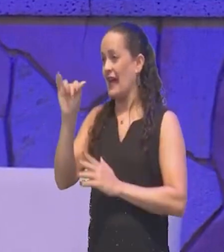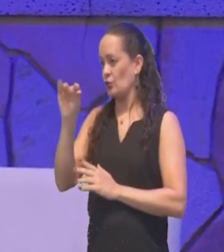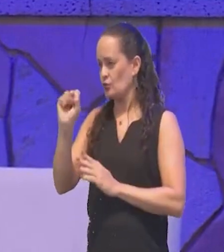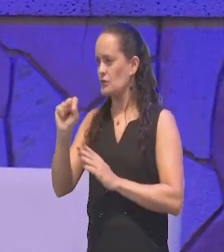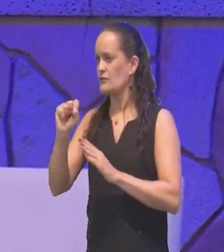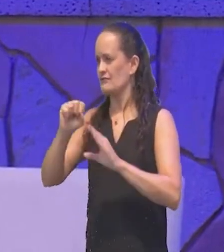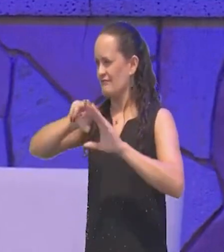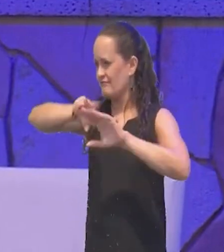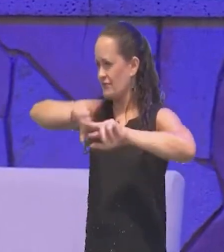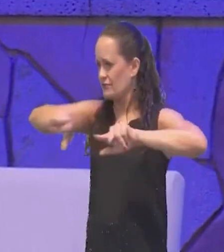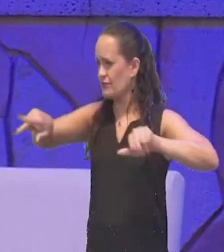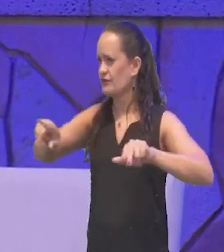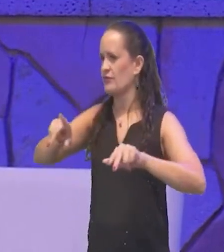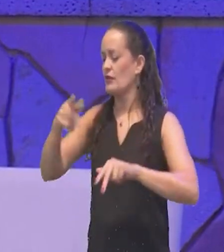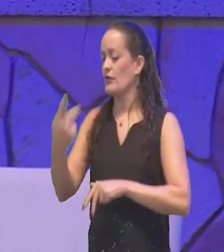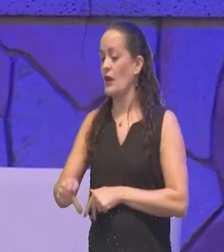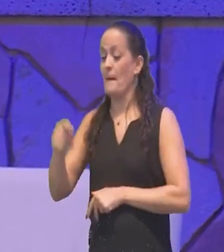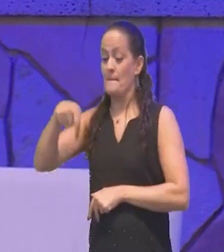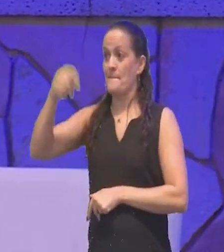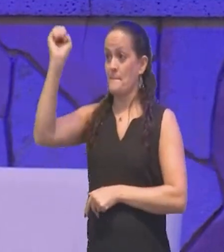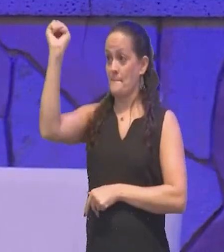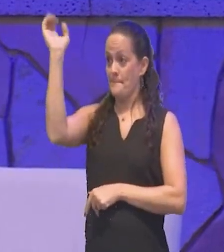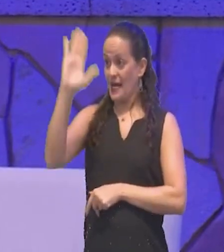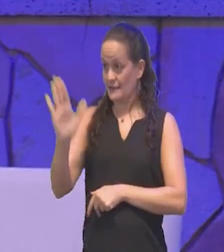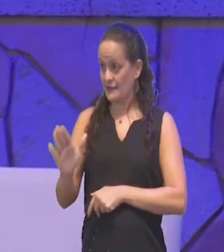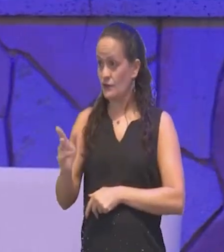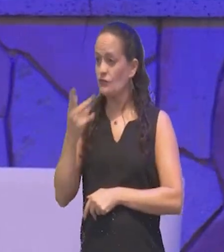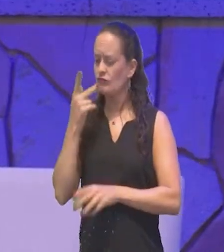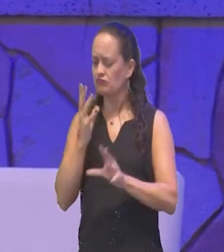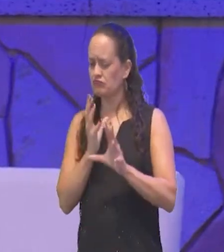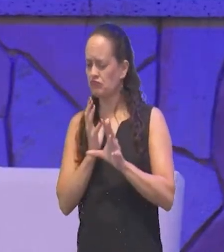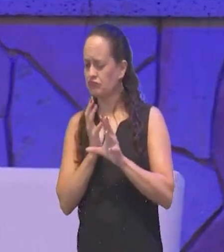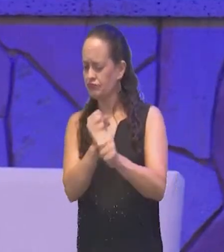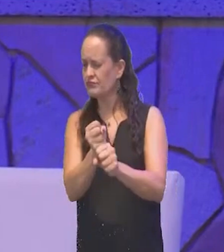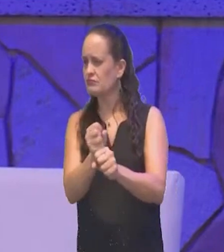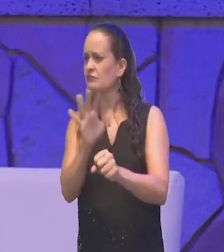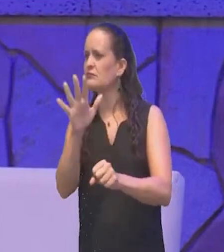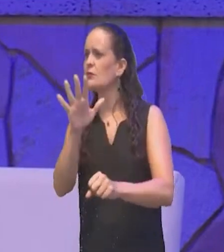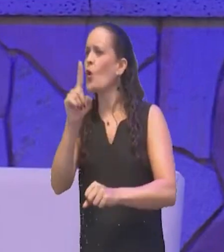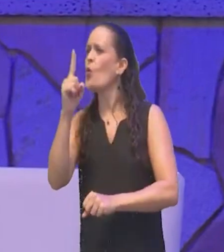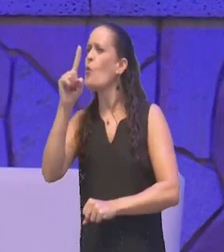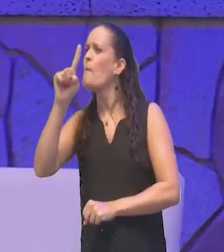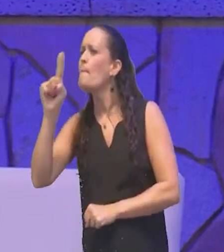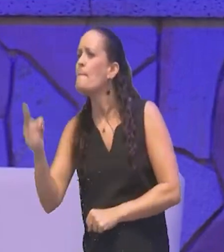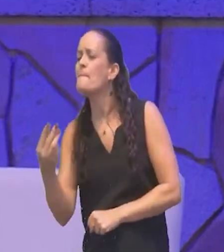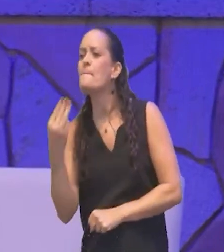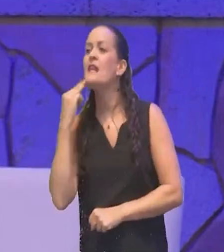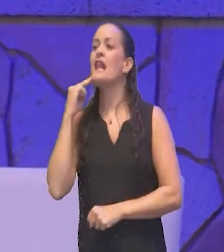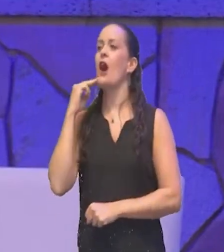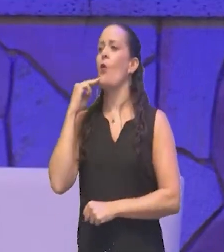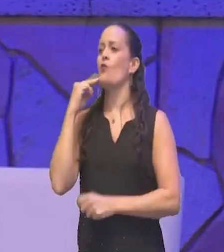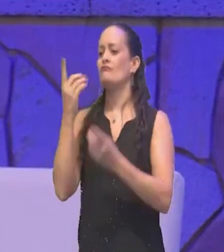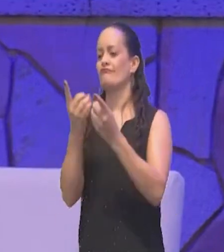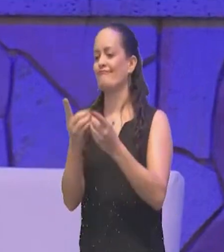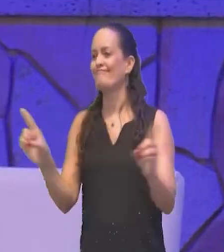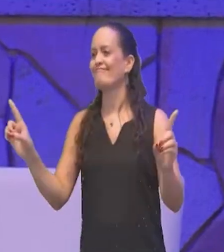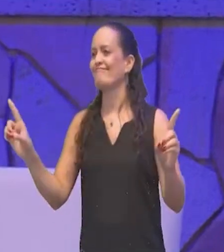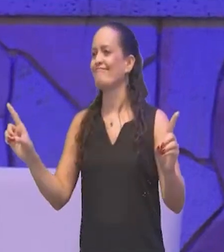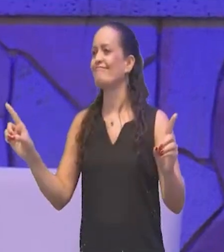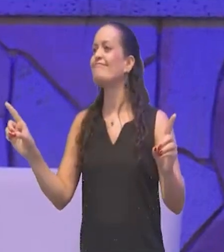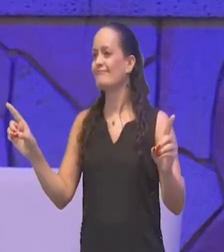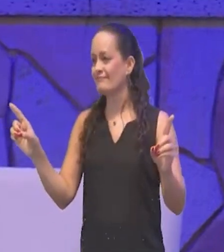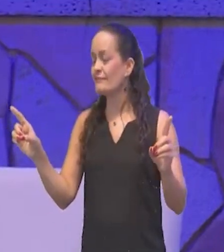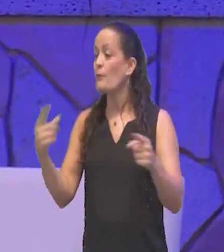no Brasil, foram contabilizados 1 milhão de divórcios extraconjugais,